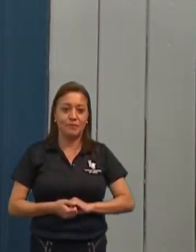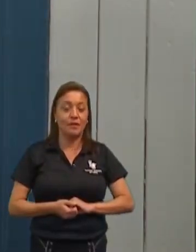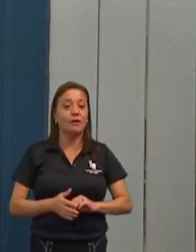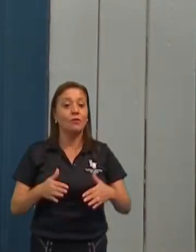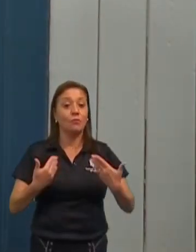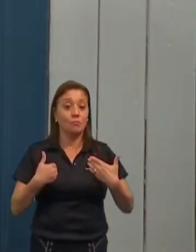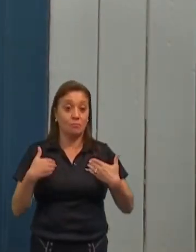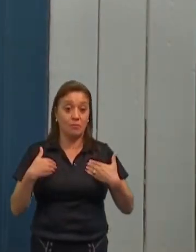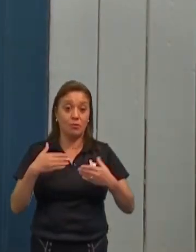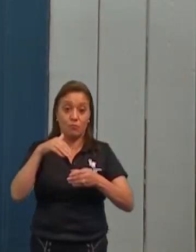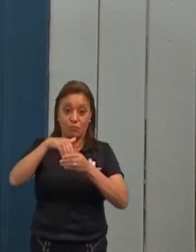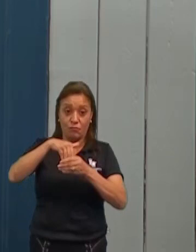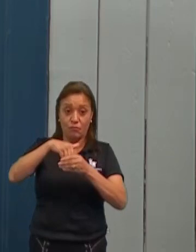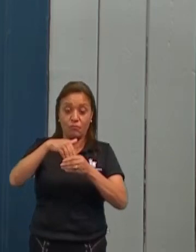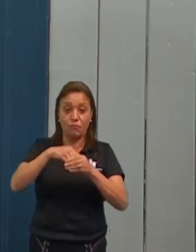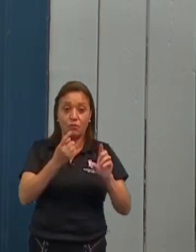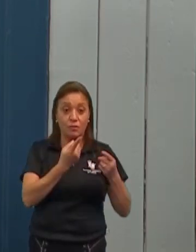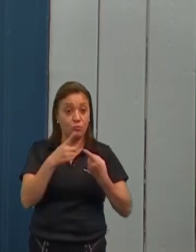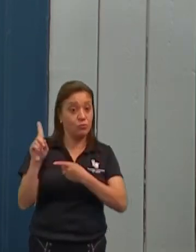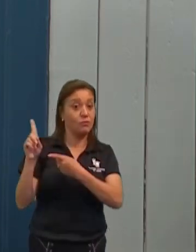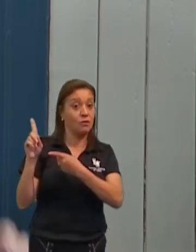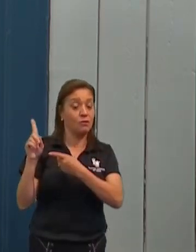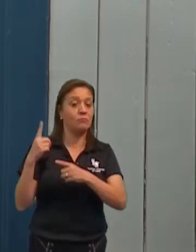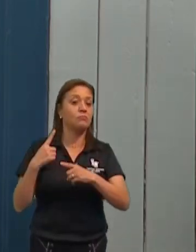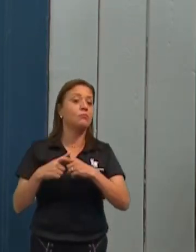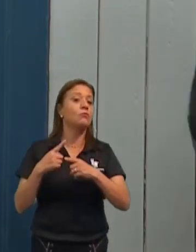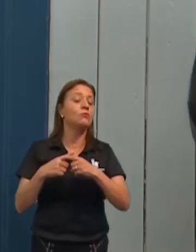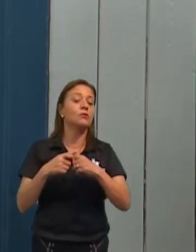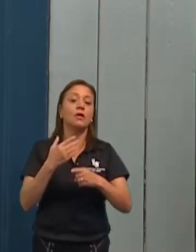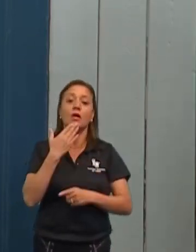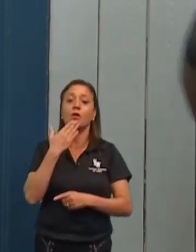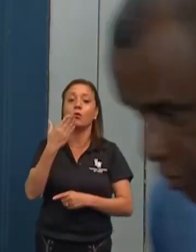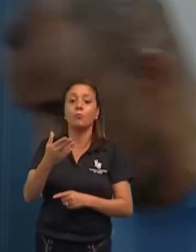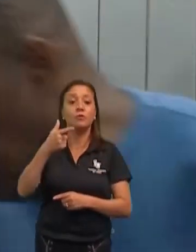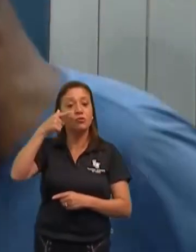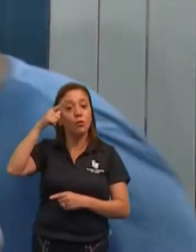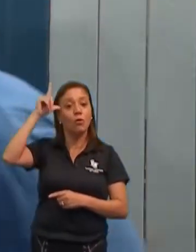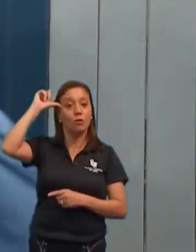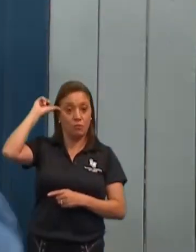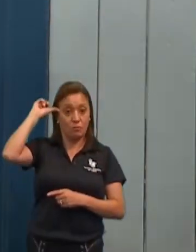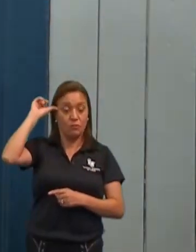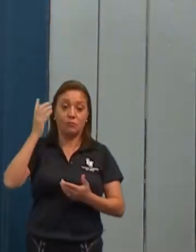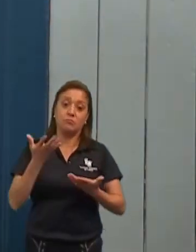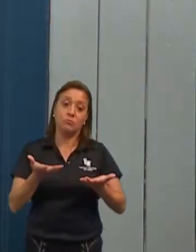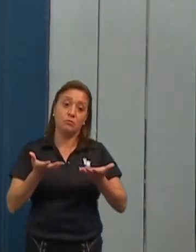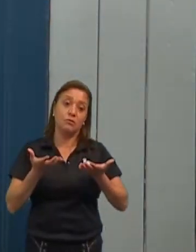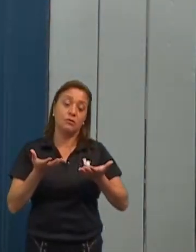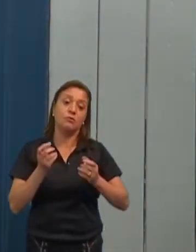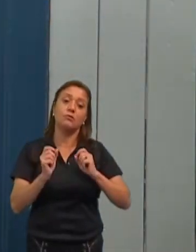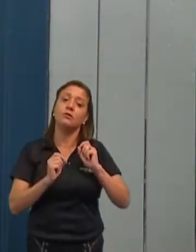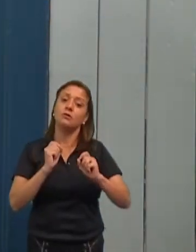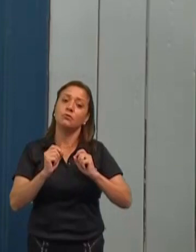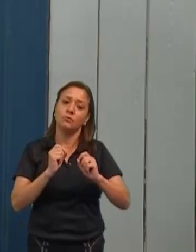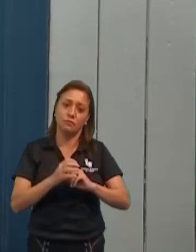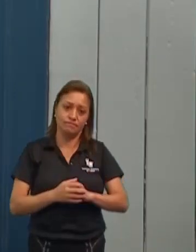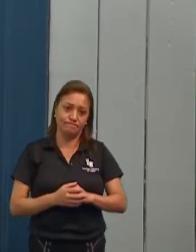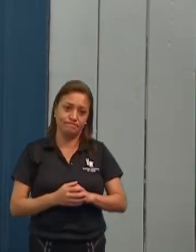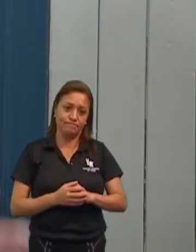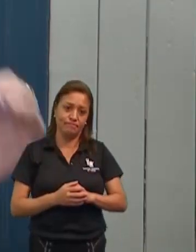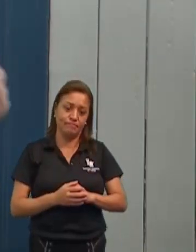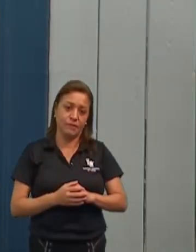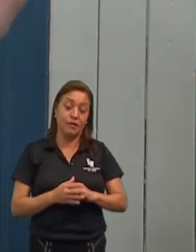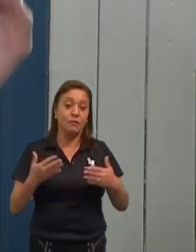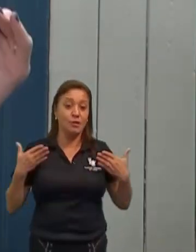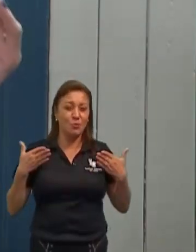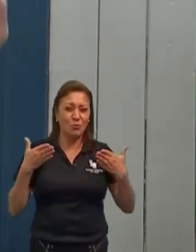O meu voto é contrário, eu pedi avulso ontem, porque, na verdade, eu queria... porque eu acho que a gente chega